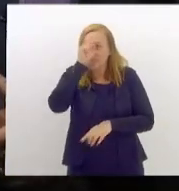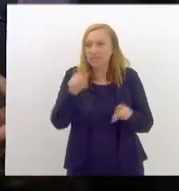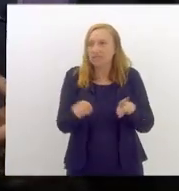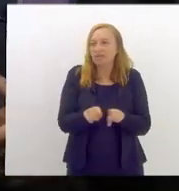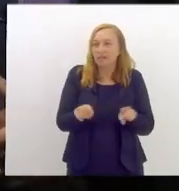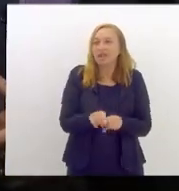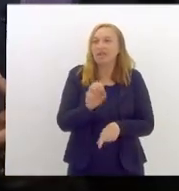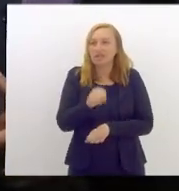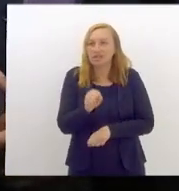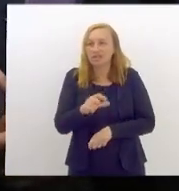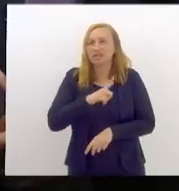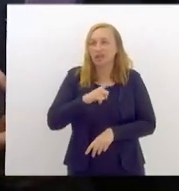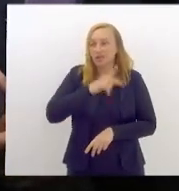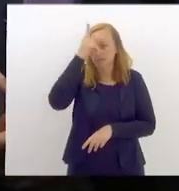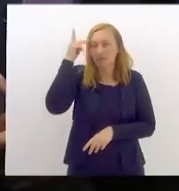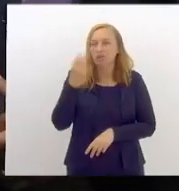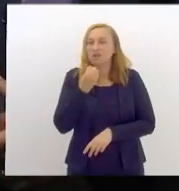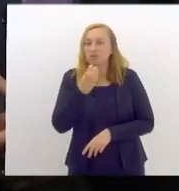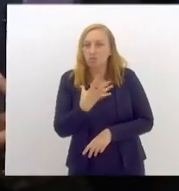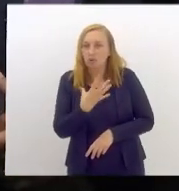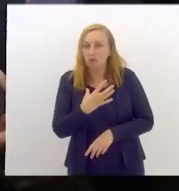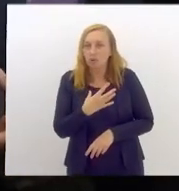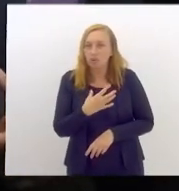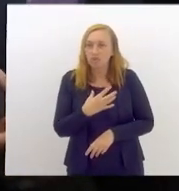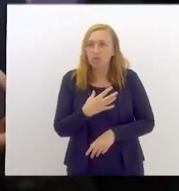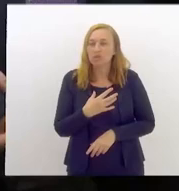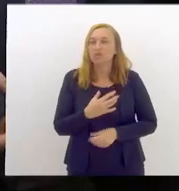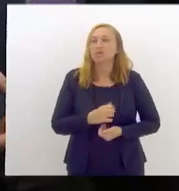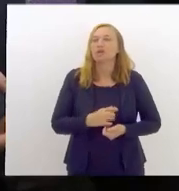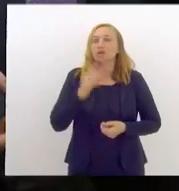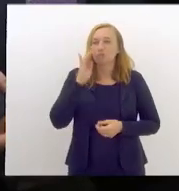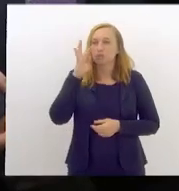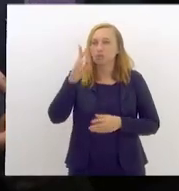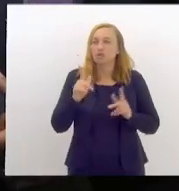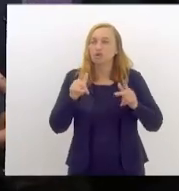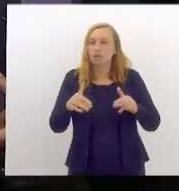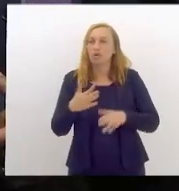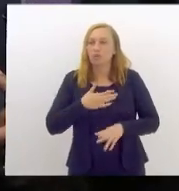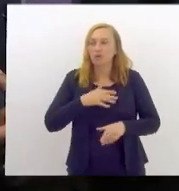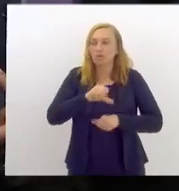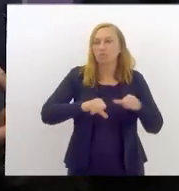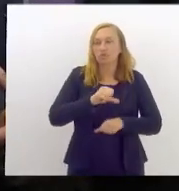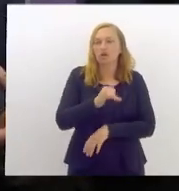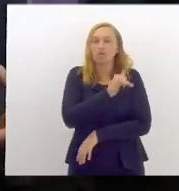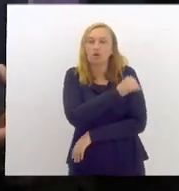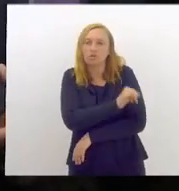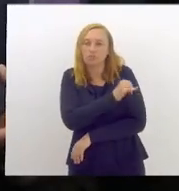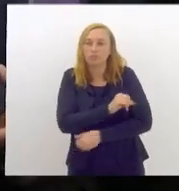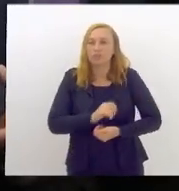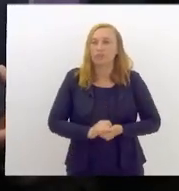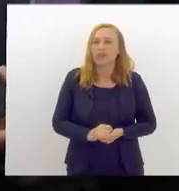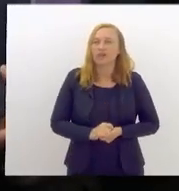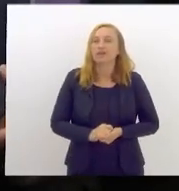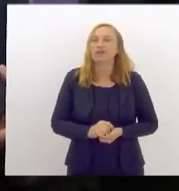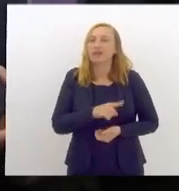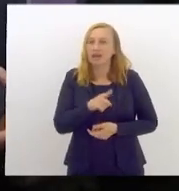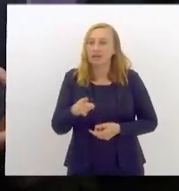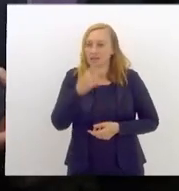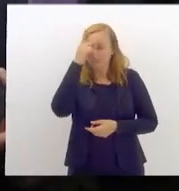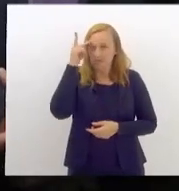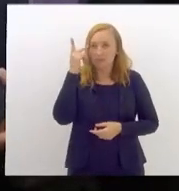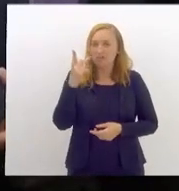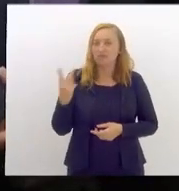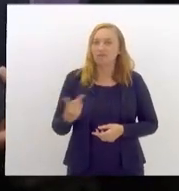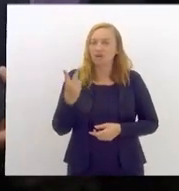que sim existem pessoas boas e funções assim como eu de mudar o Rio de Janeiro e São dessas pessoas que